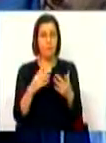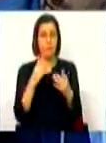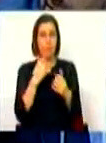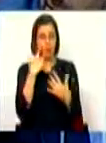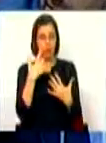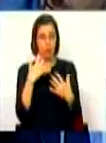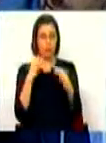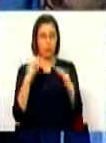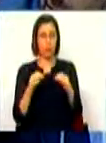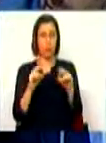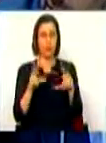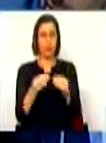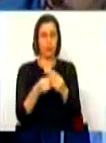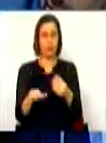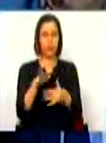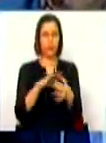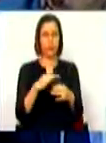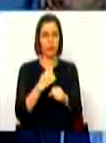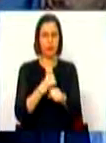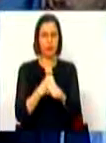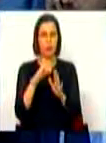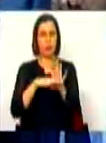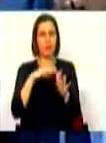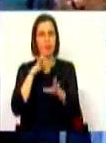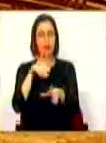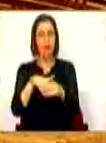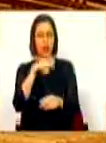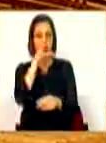significativa regularização de trabalhadores precários no Estado. Muito obrigado.